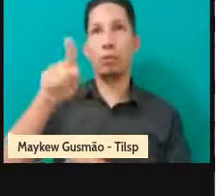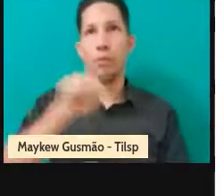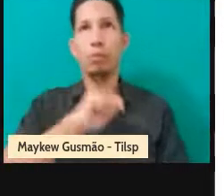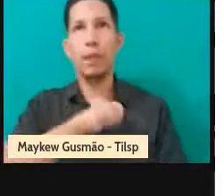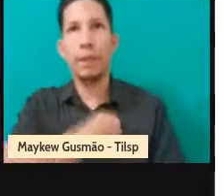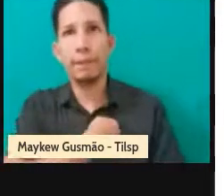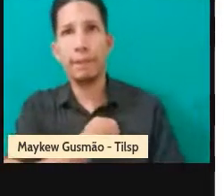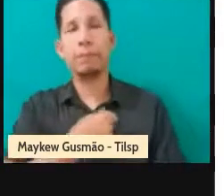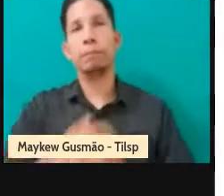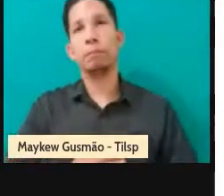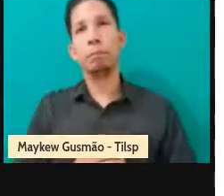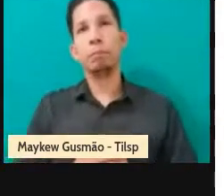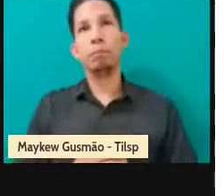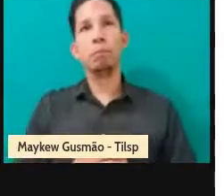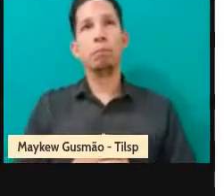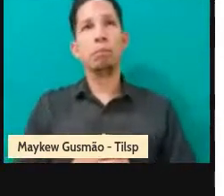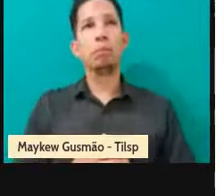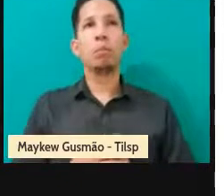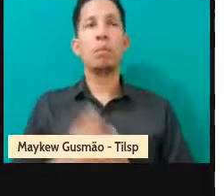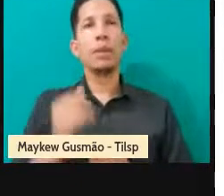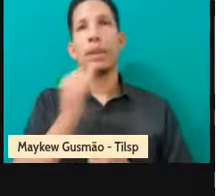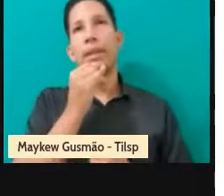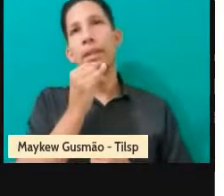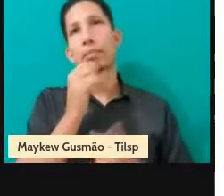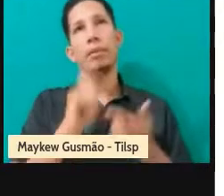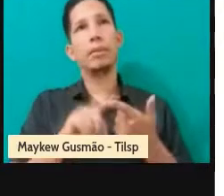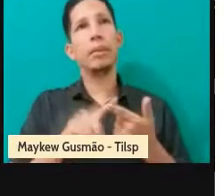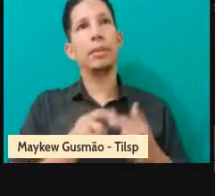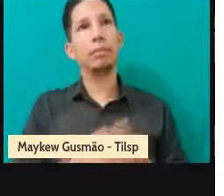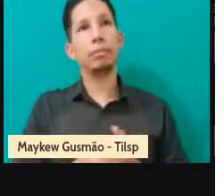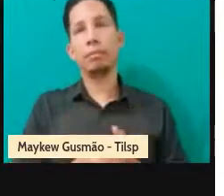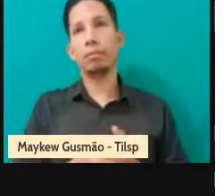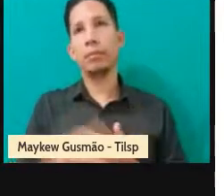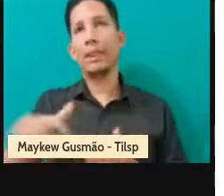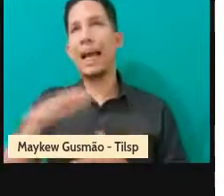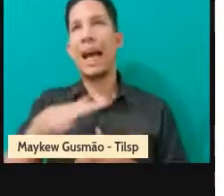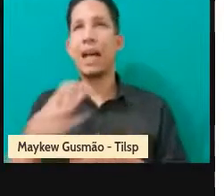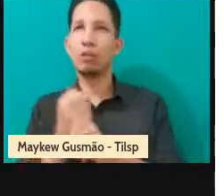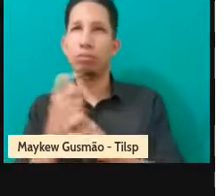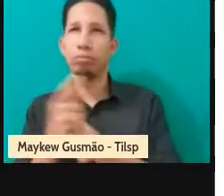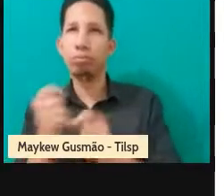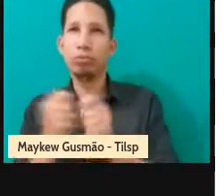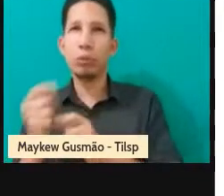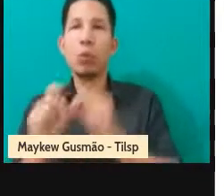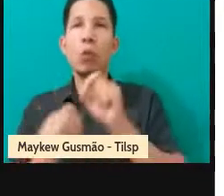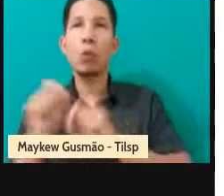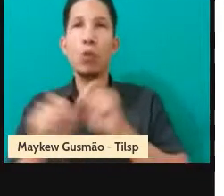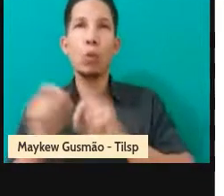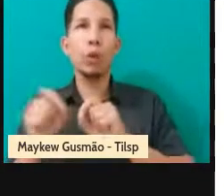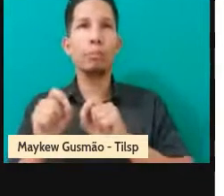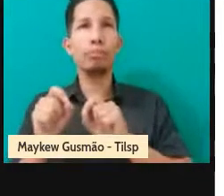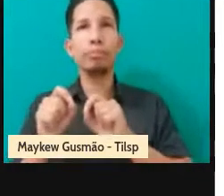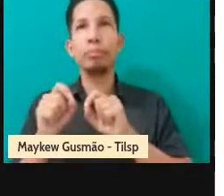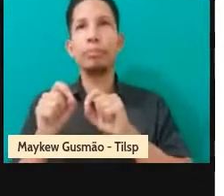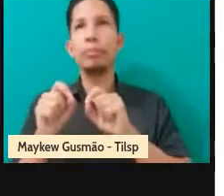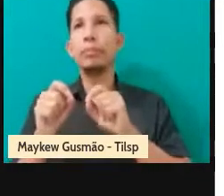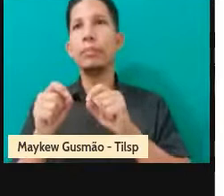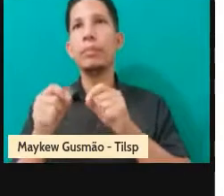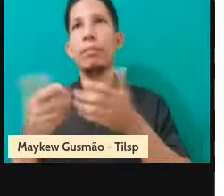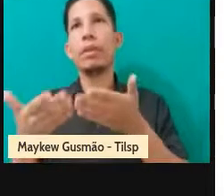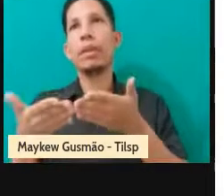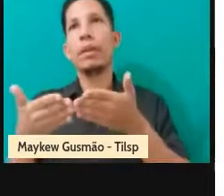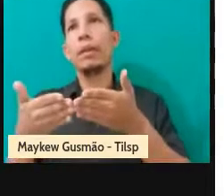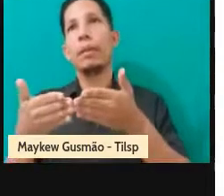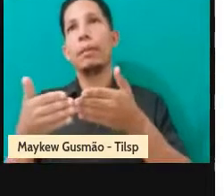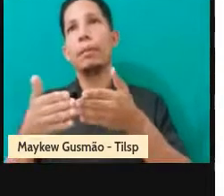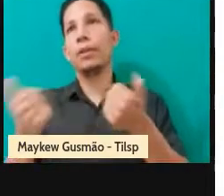E também, por exemplo, na esfera financeira, a situação de abertura para a solicitação de um empréstimo,